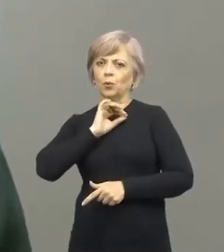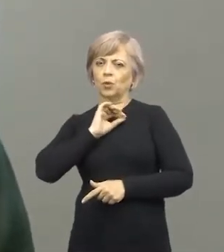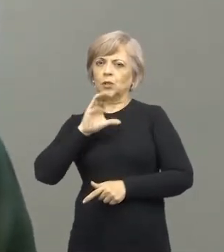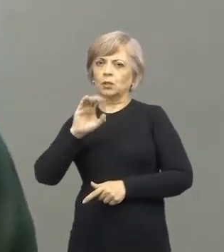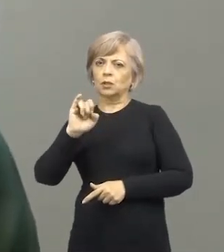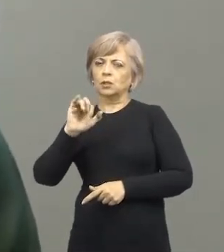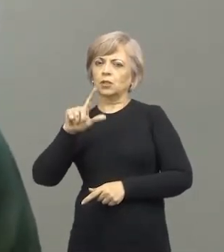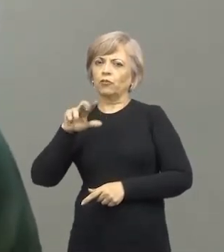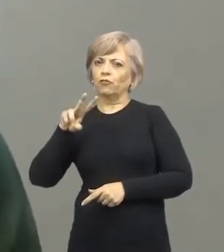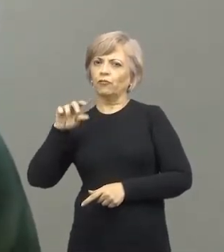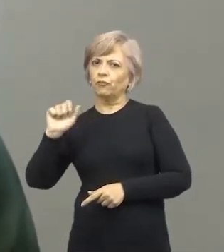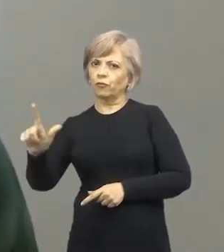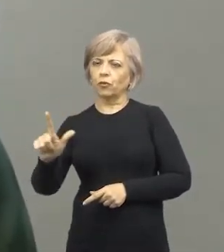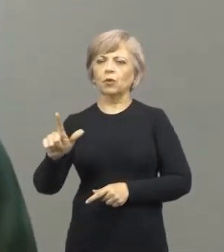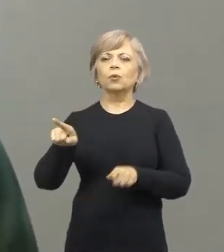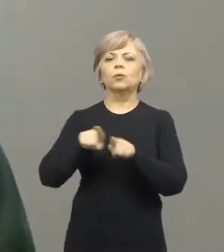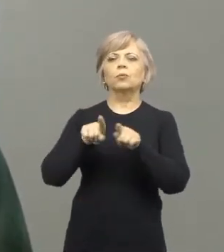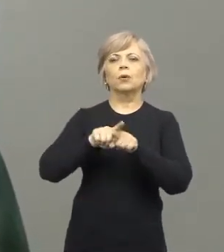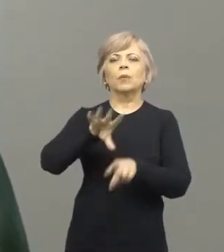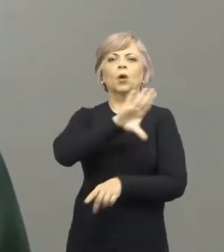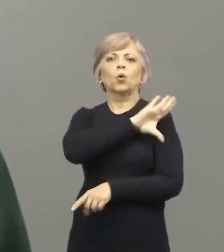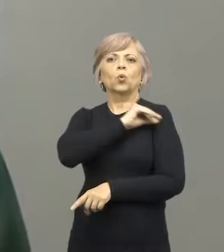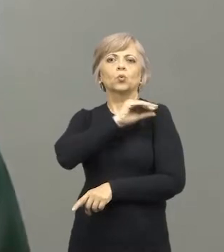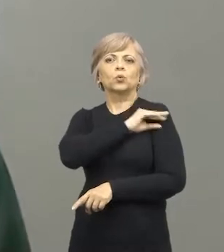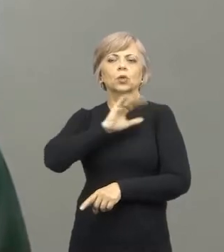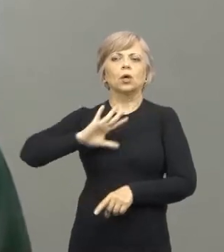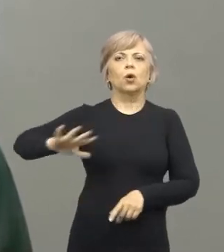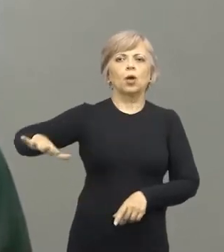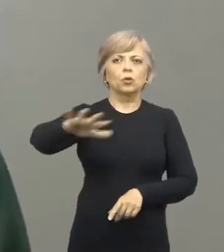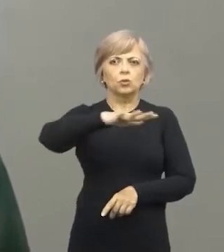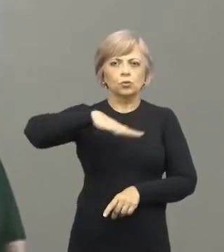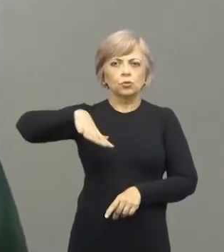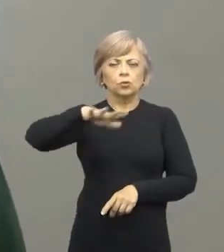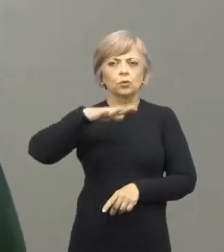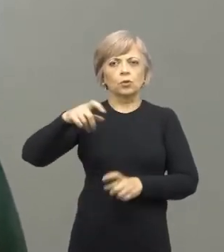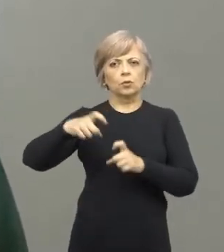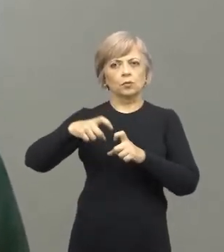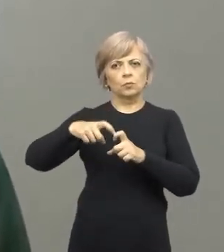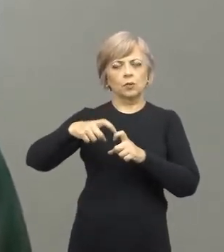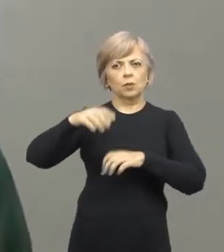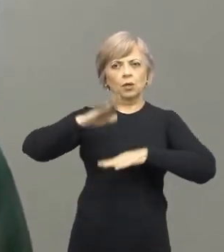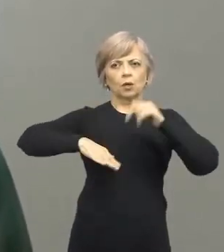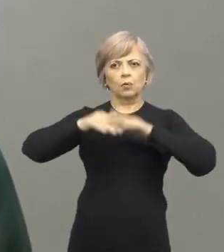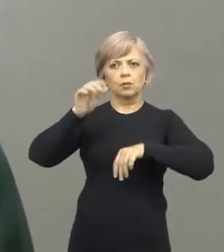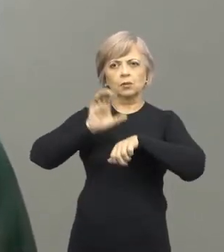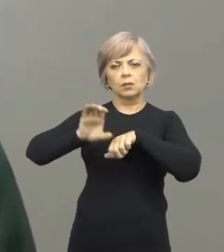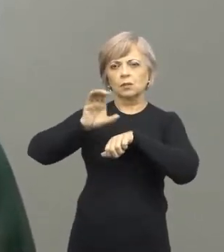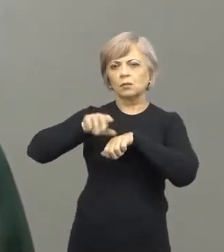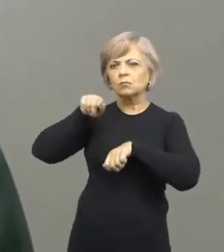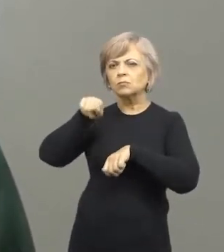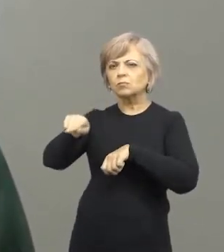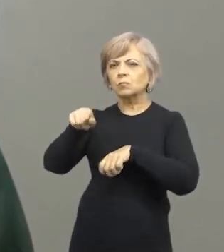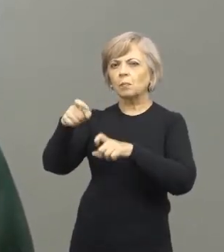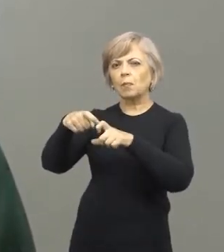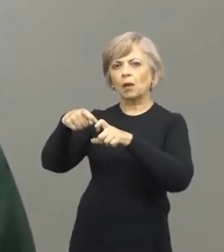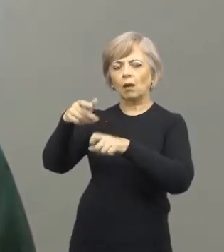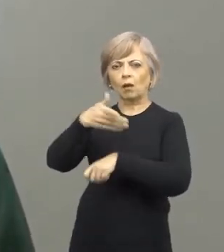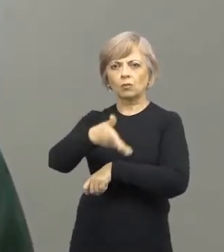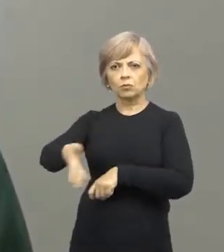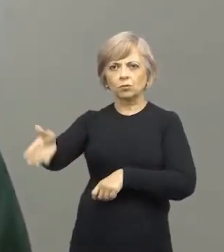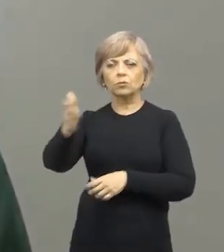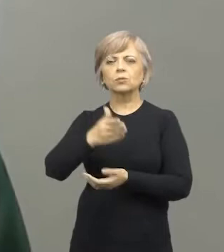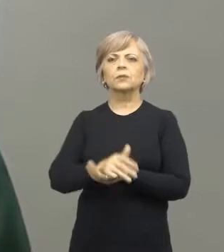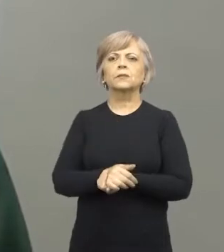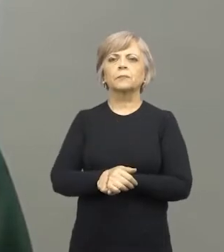e também ao Conselho Regional de Medicina, com uma capacitação dos médicos para